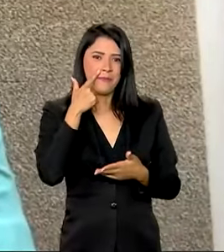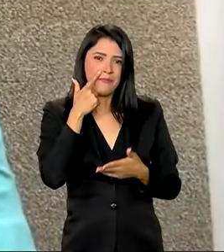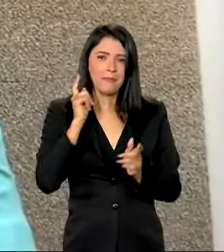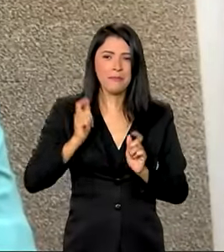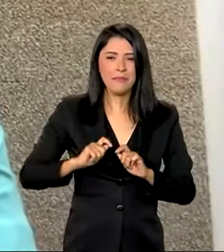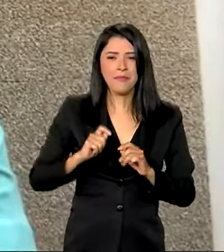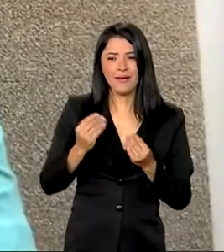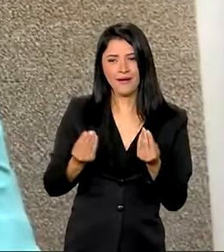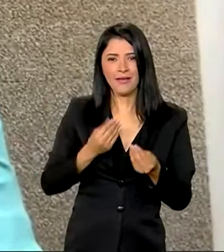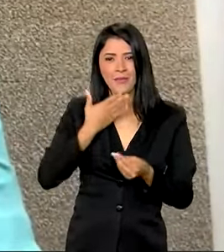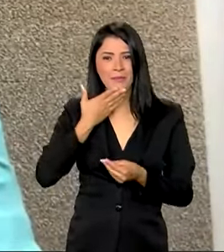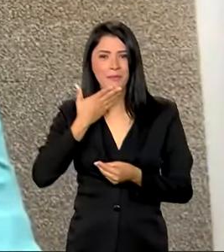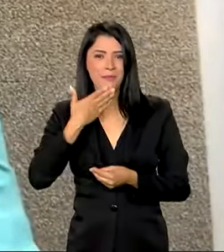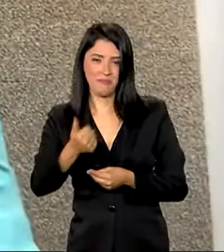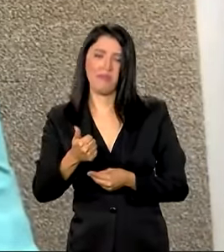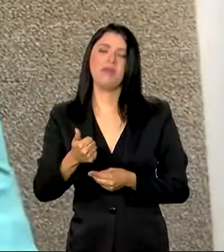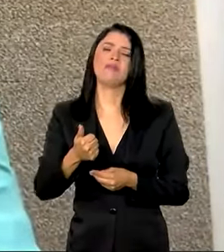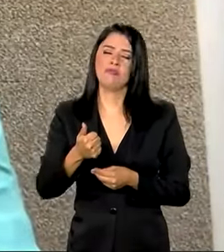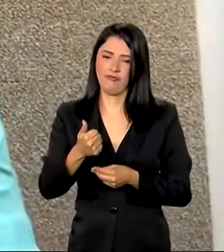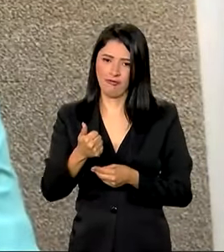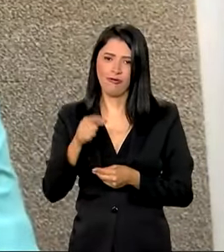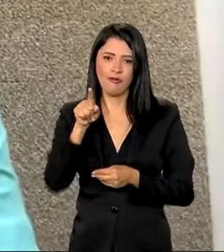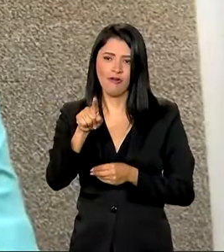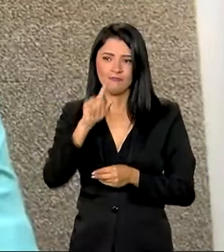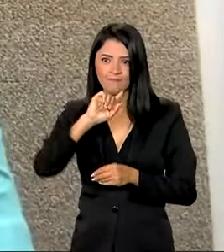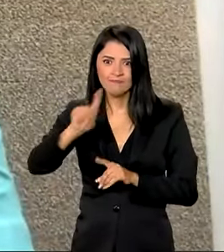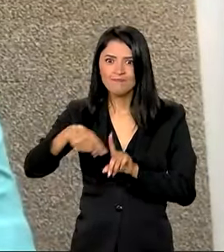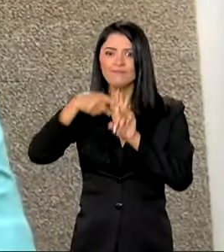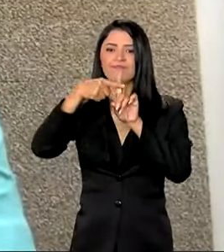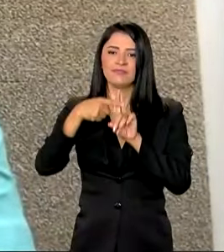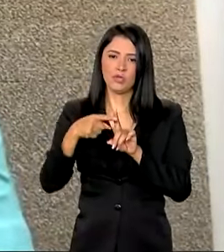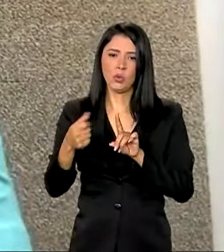né, em condições, ou melhor, em condições, né, mais vantajosas que as atuais.